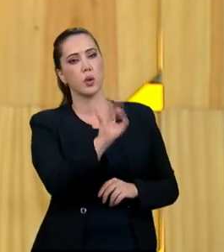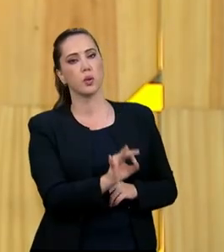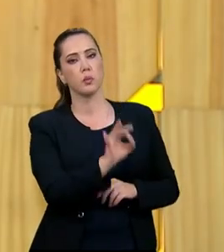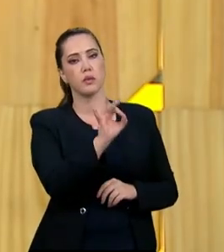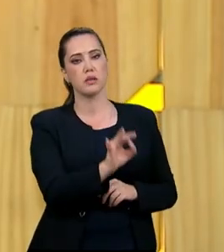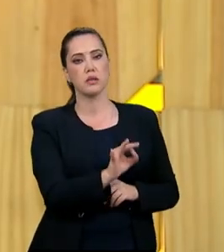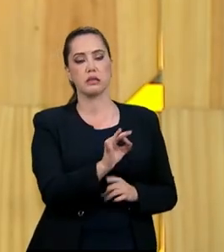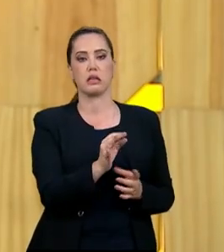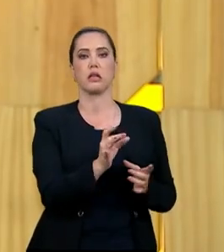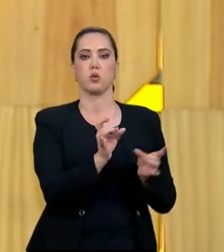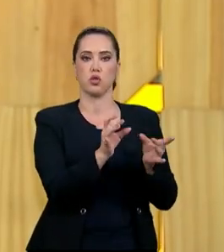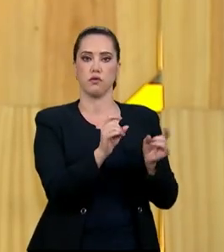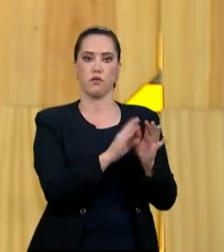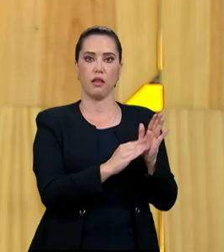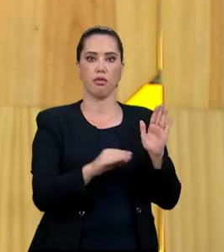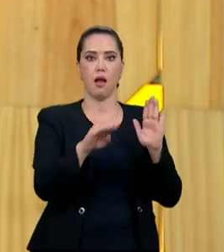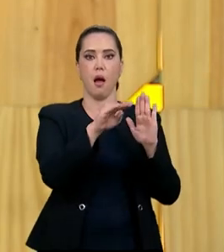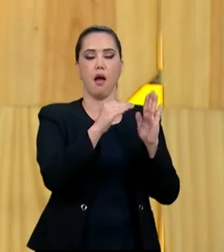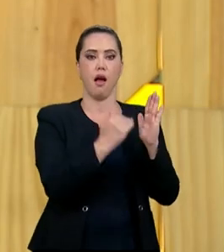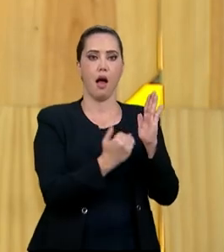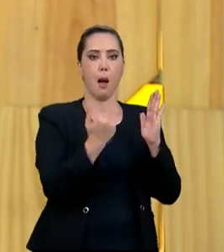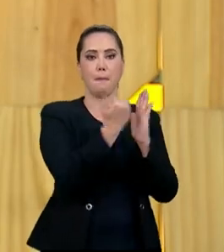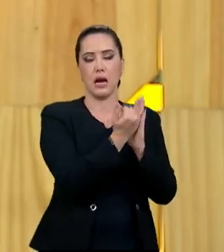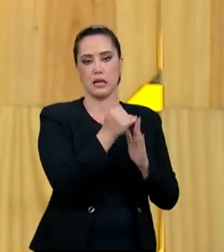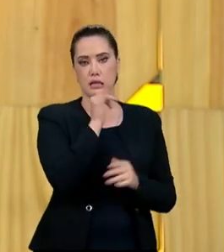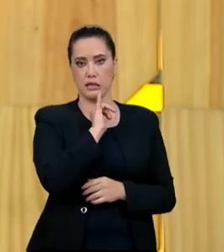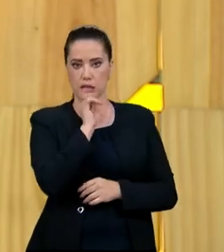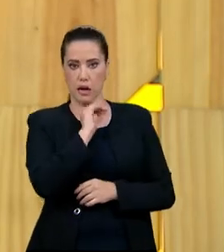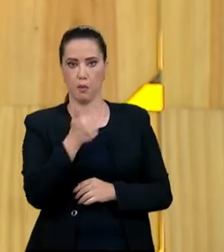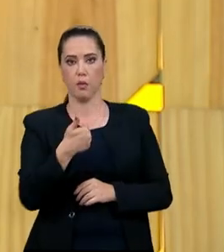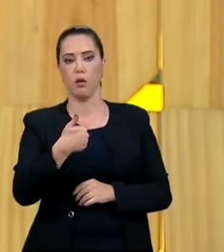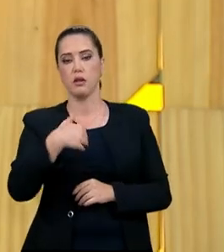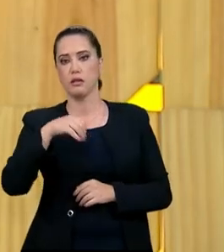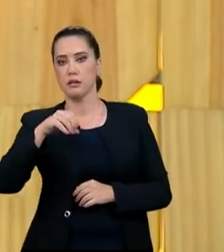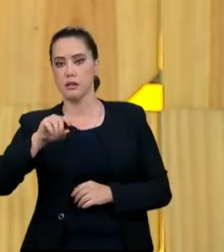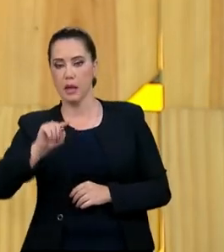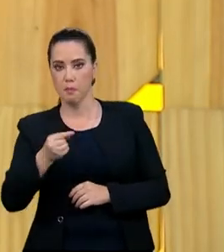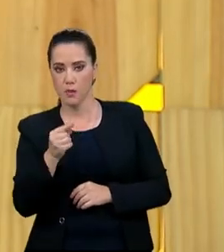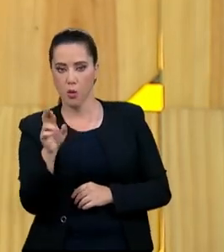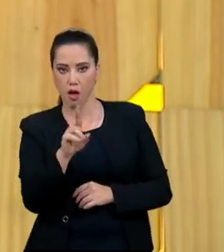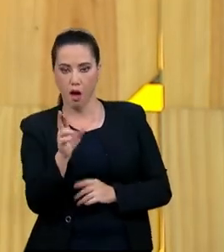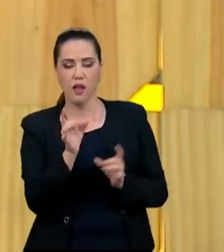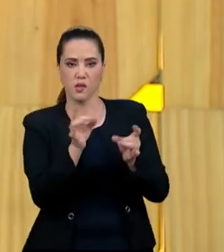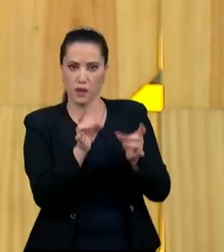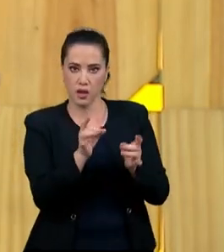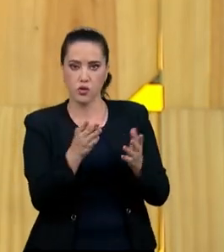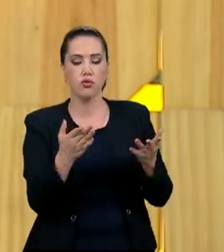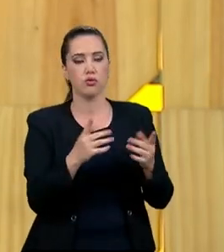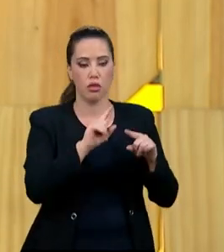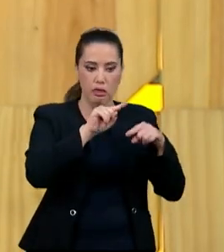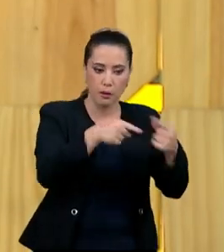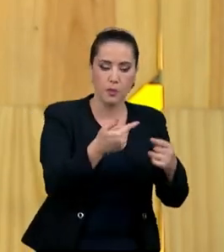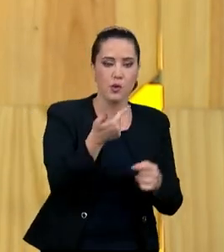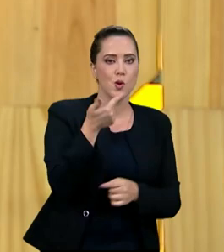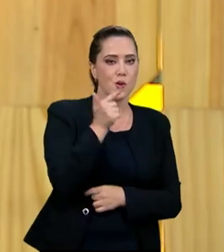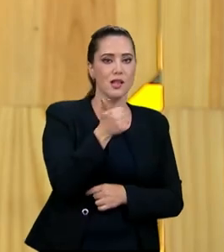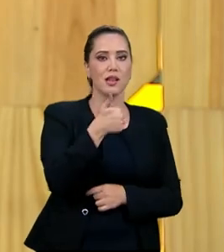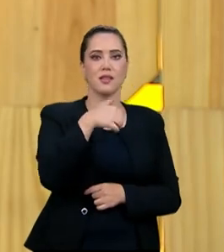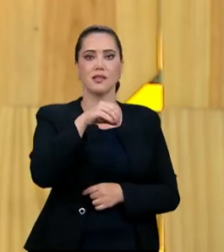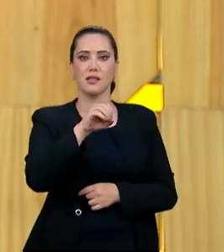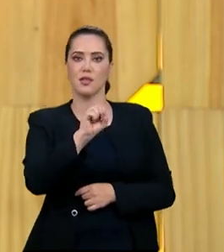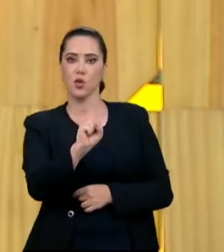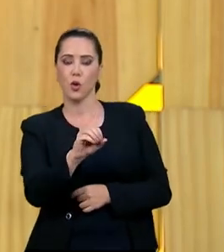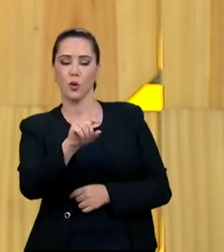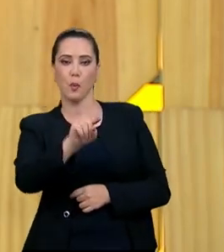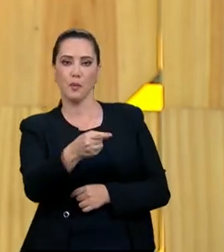no faturamento dessas empresas. Uma empresa que faturava, digamos, 100 mil reais, ela passa a faturar 108 mil ganhos reais, acima da inflação. Além disso, o